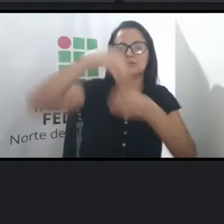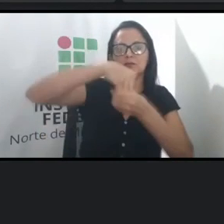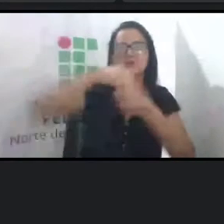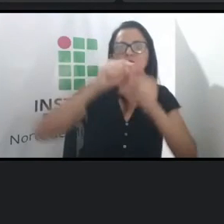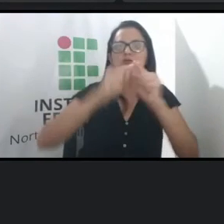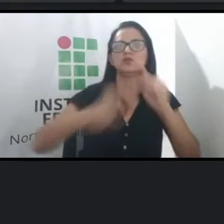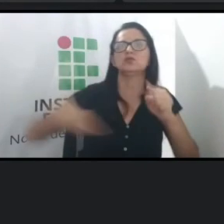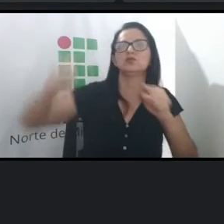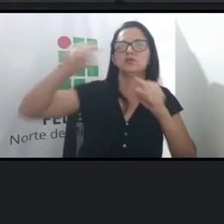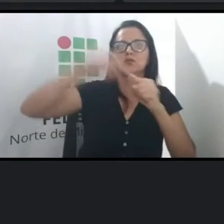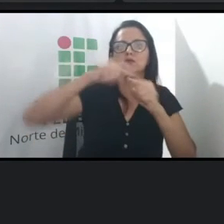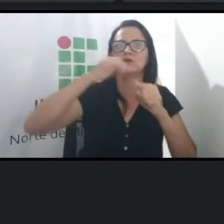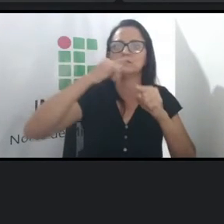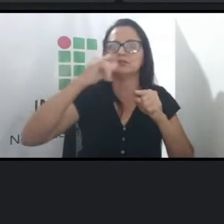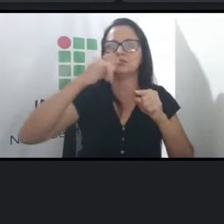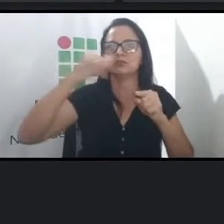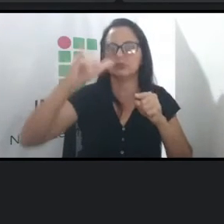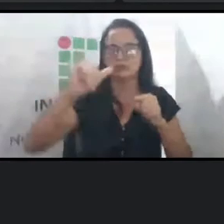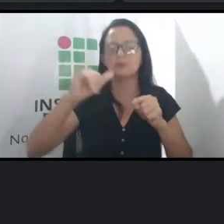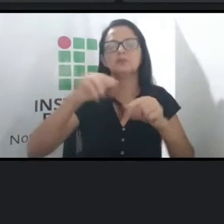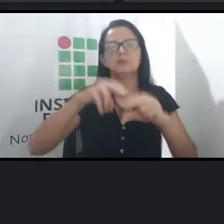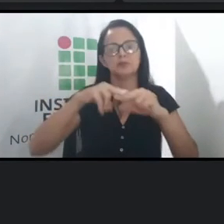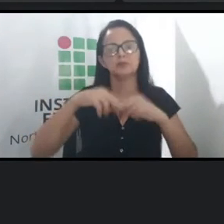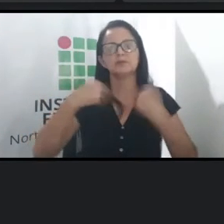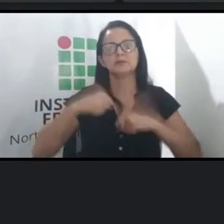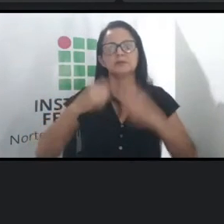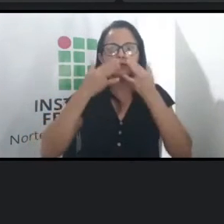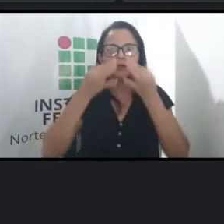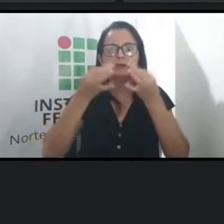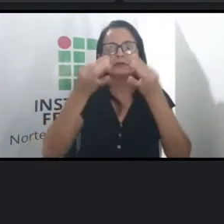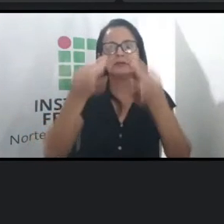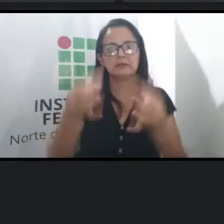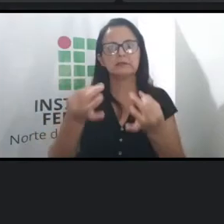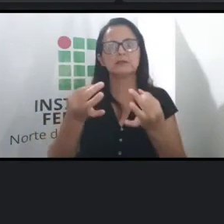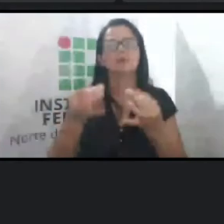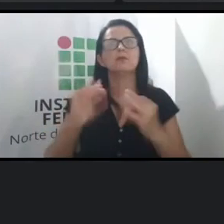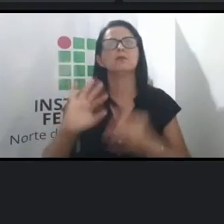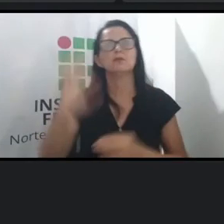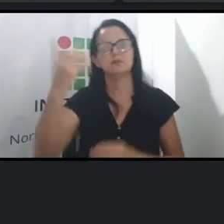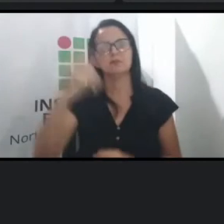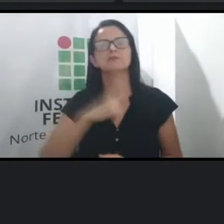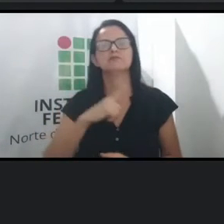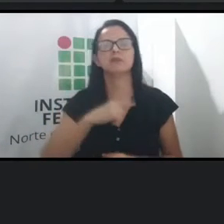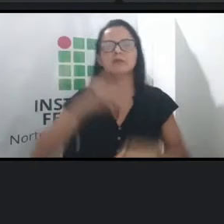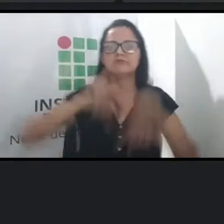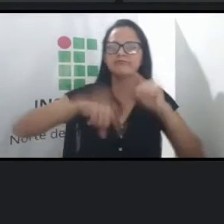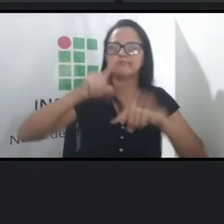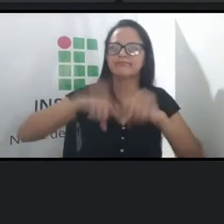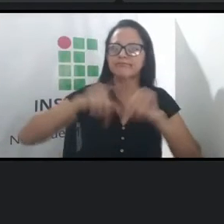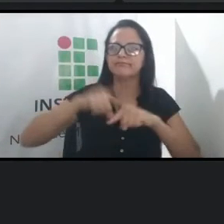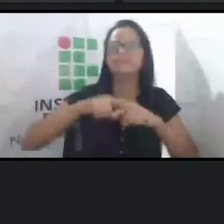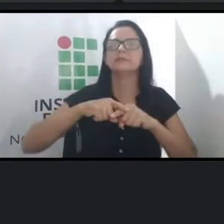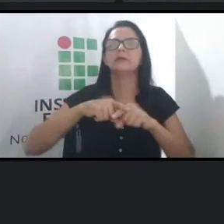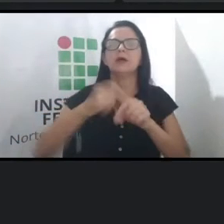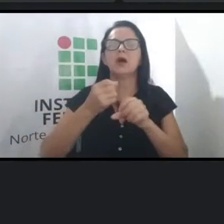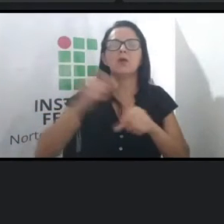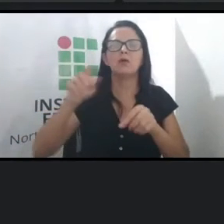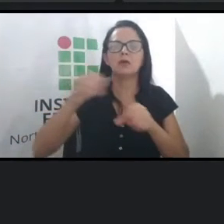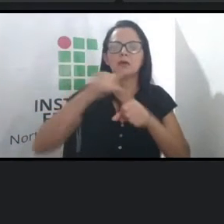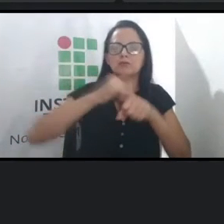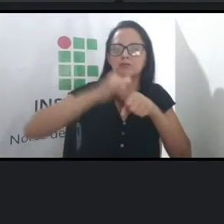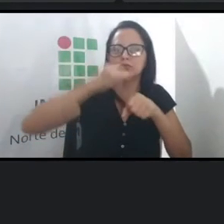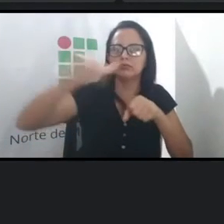ter atenção quando temos materiais condutores de energia elétrica próximo de circuitos energizados.